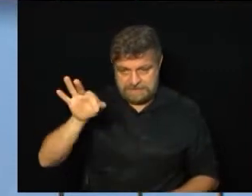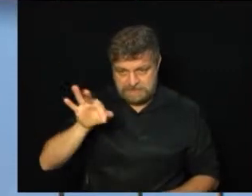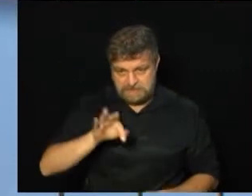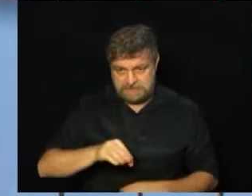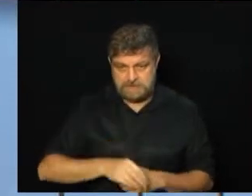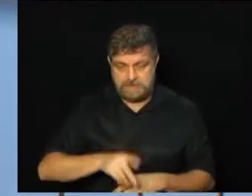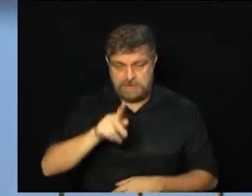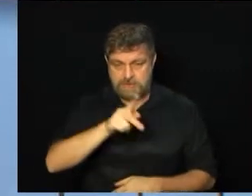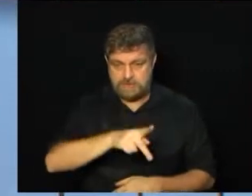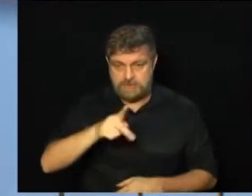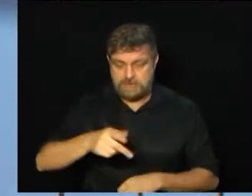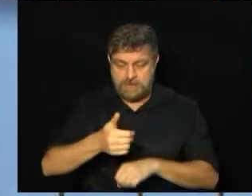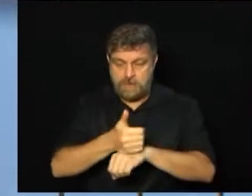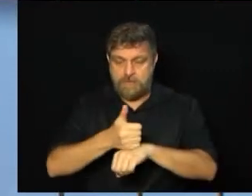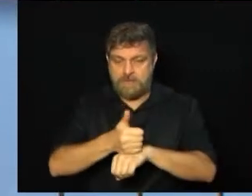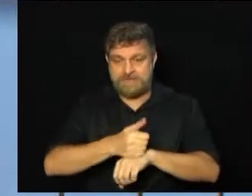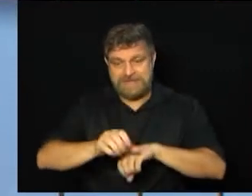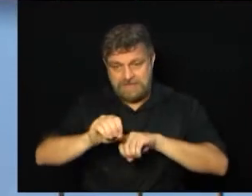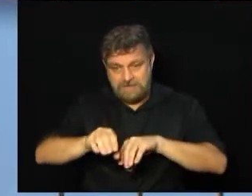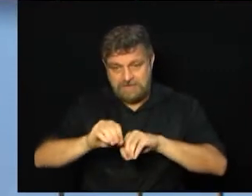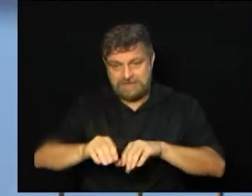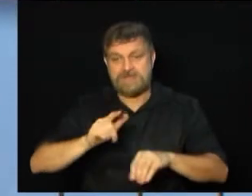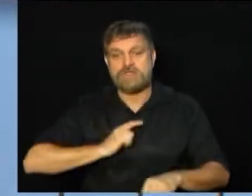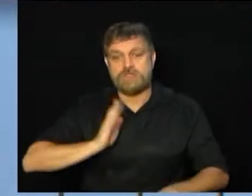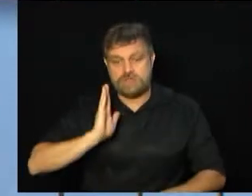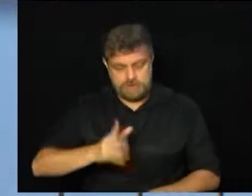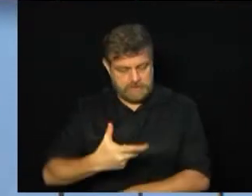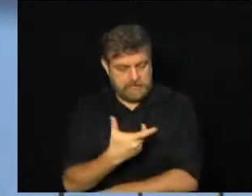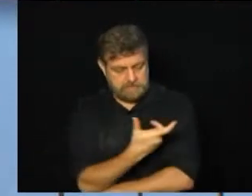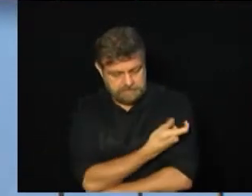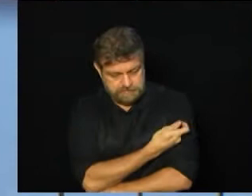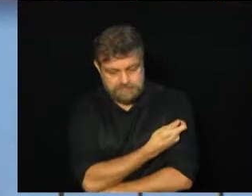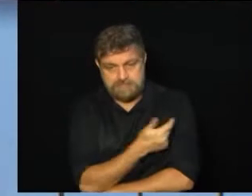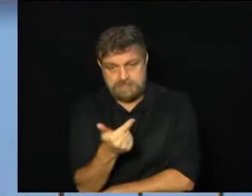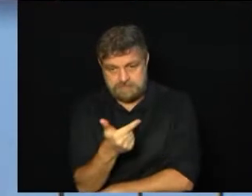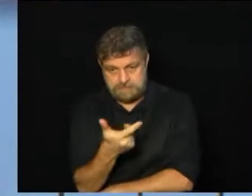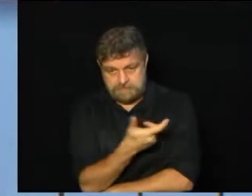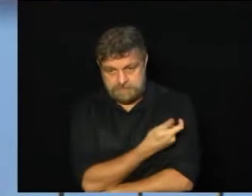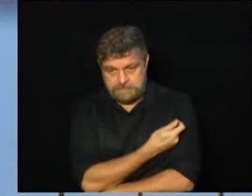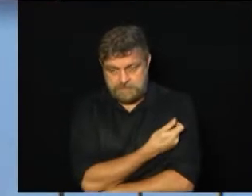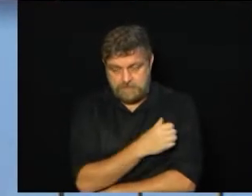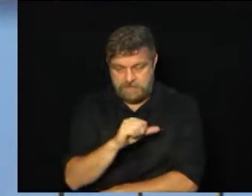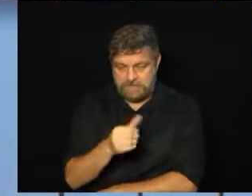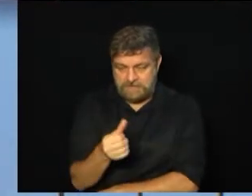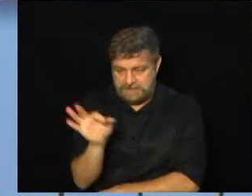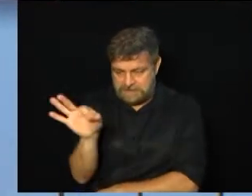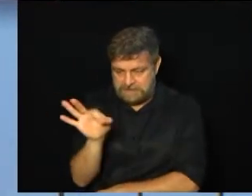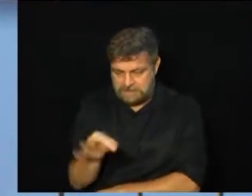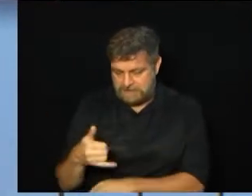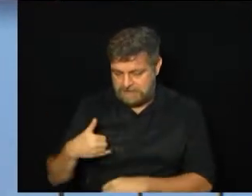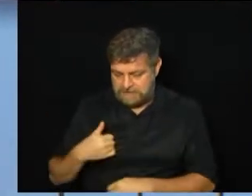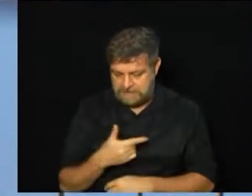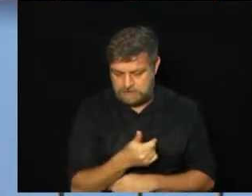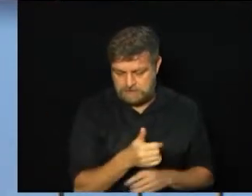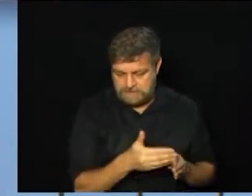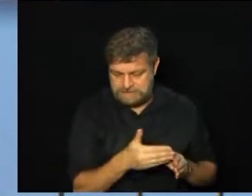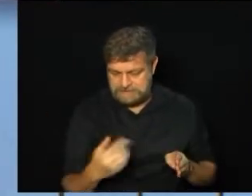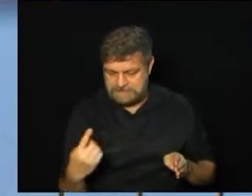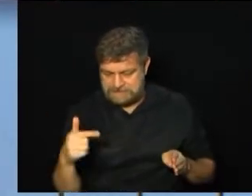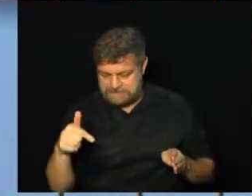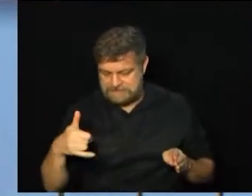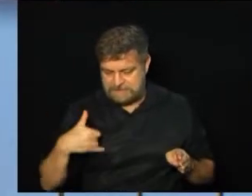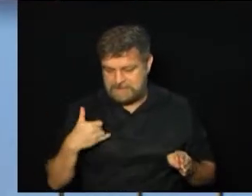educação estão com o esquema vacinal completo e 96% dos adolescentes entre 12 a 17